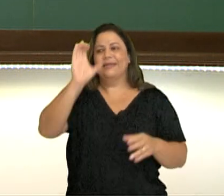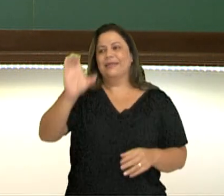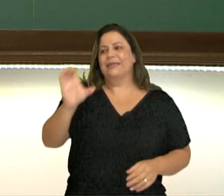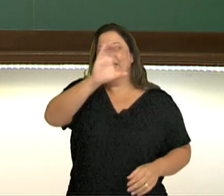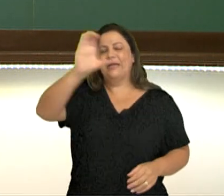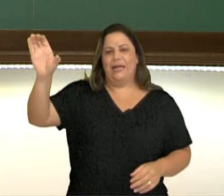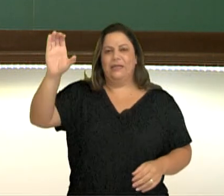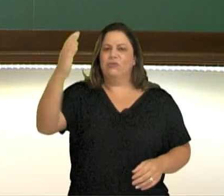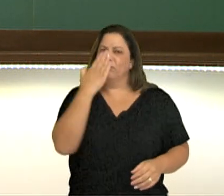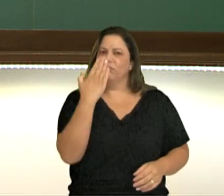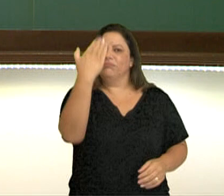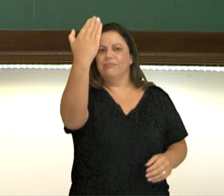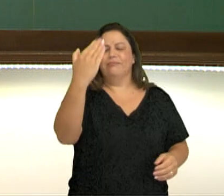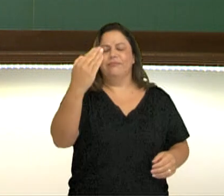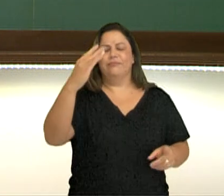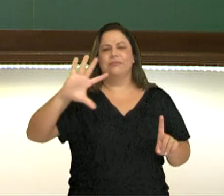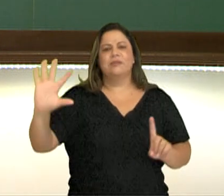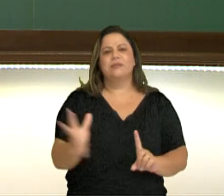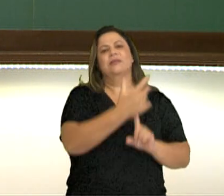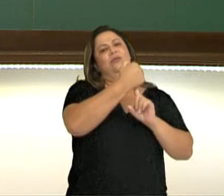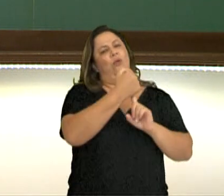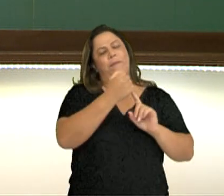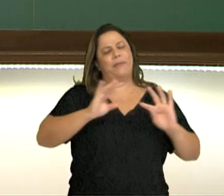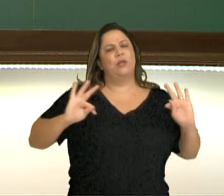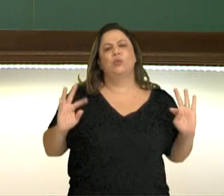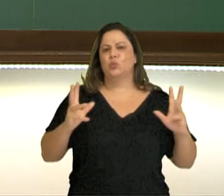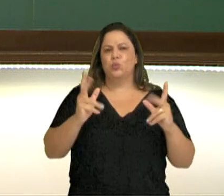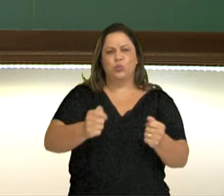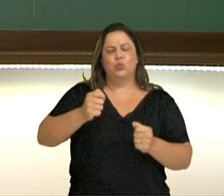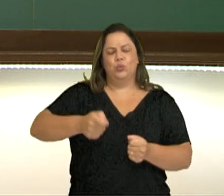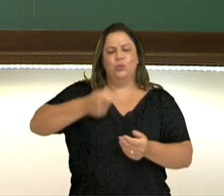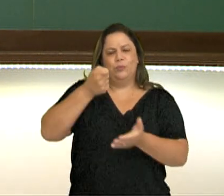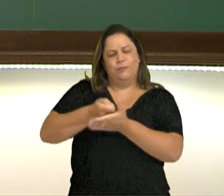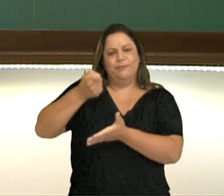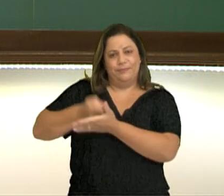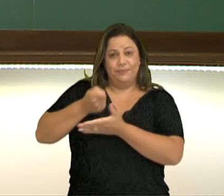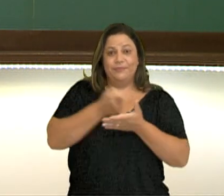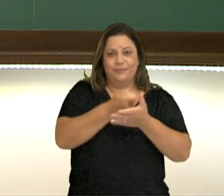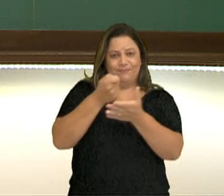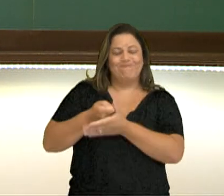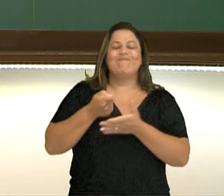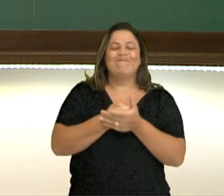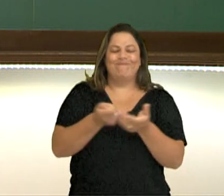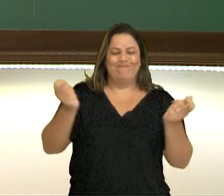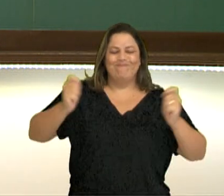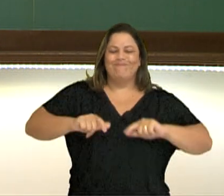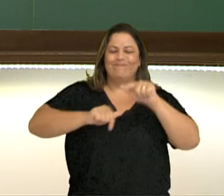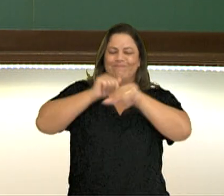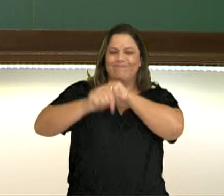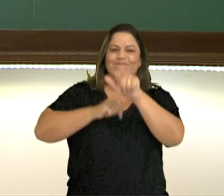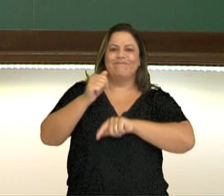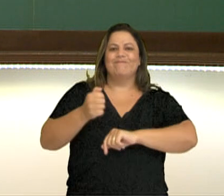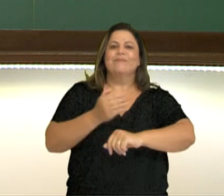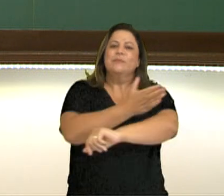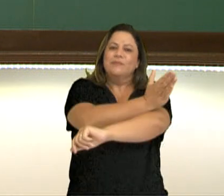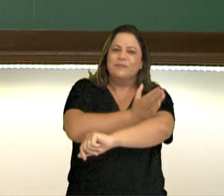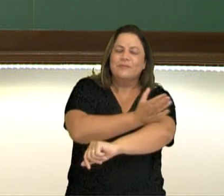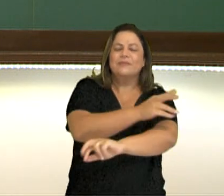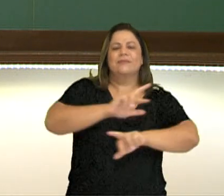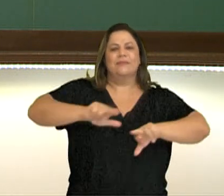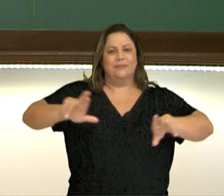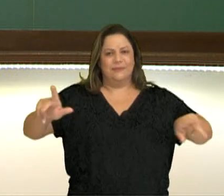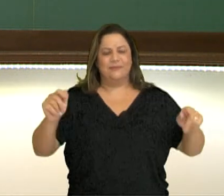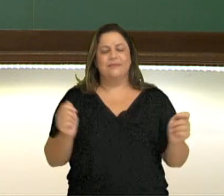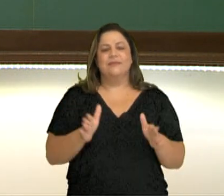frente do domínio, né, de ditar regras, né, exerceu uma grande função na Idade Média em relação